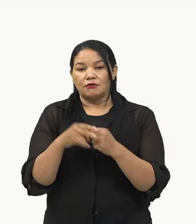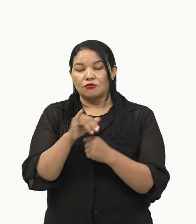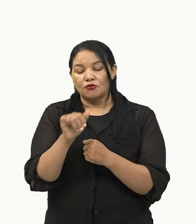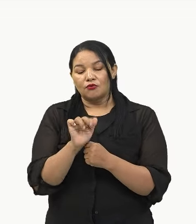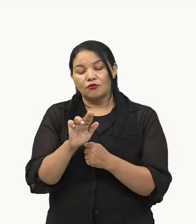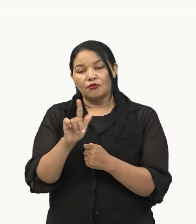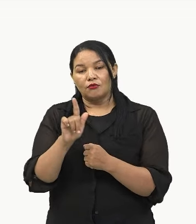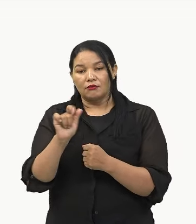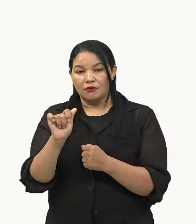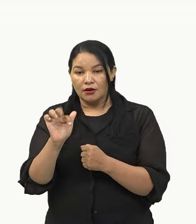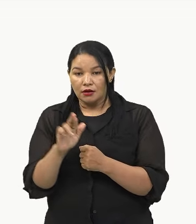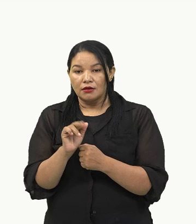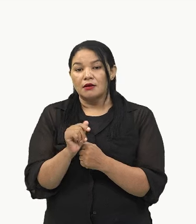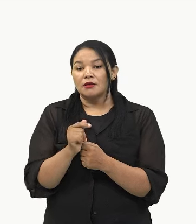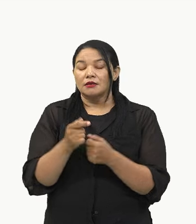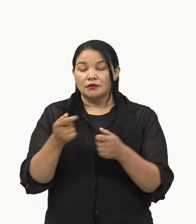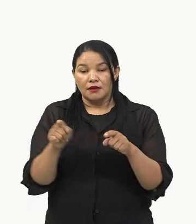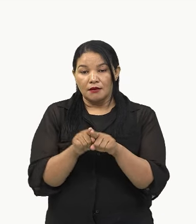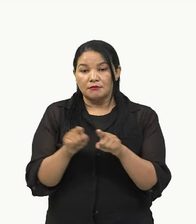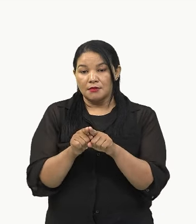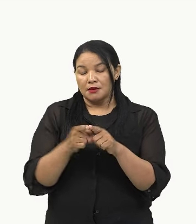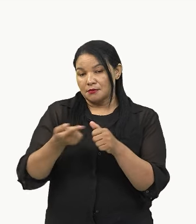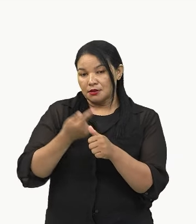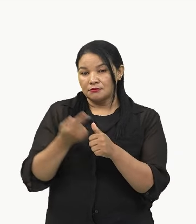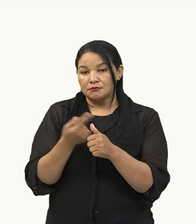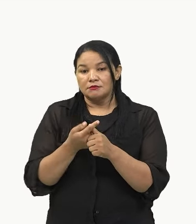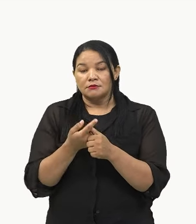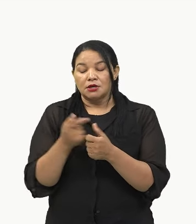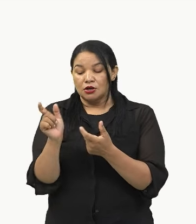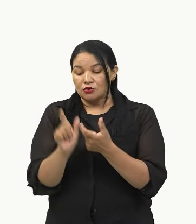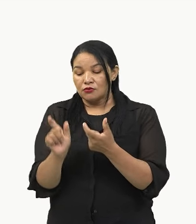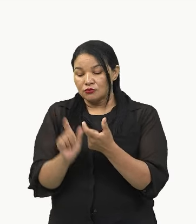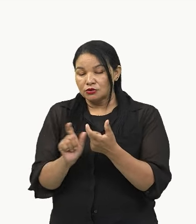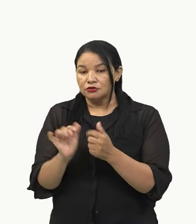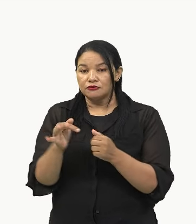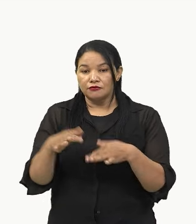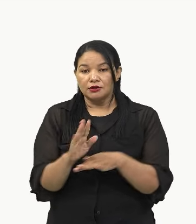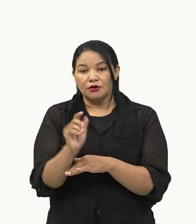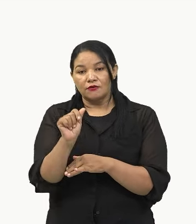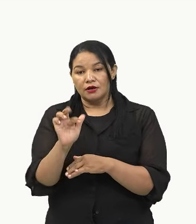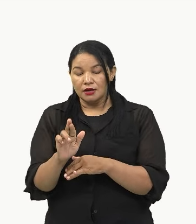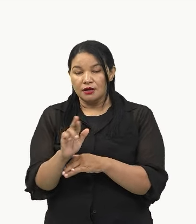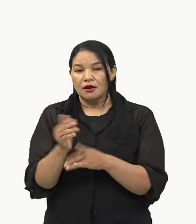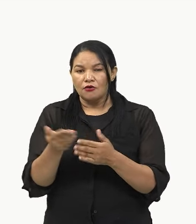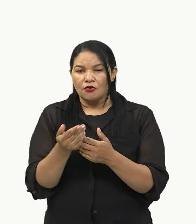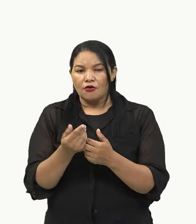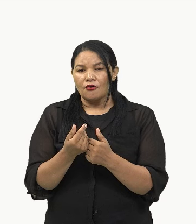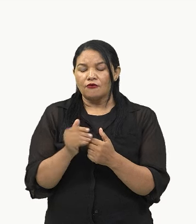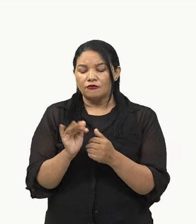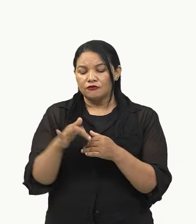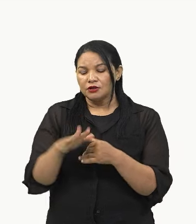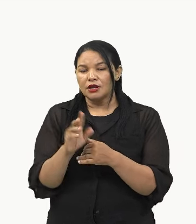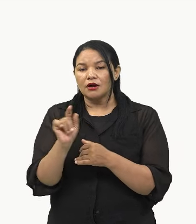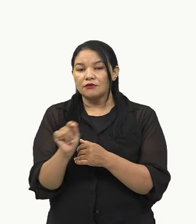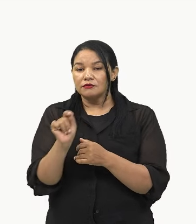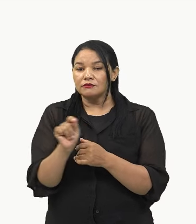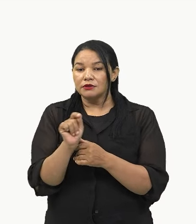verbo de primeira conjugação terminado em AR, né? Qual vai ser a terminação do nosso